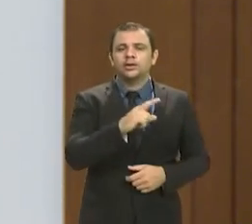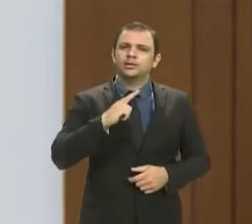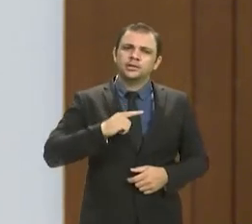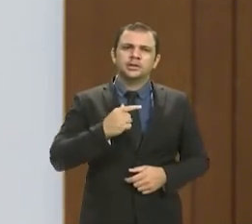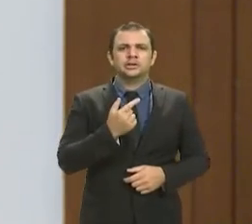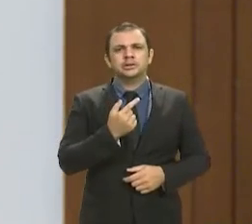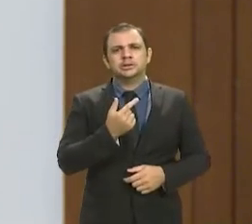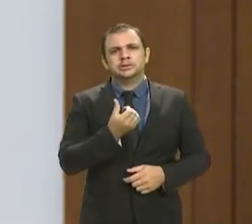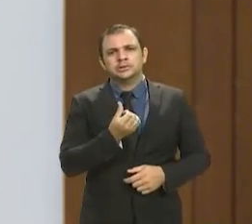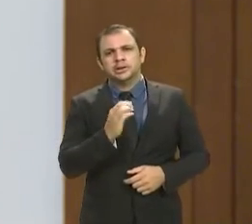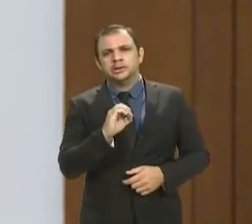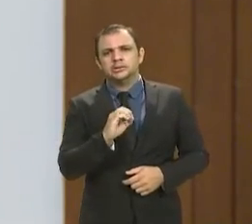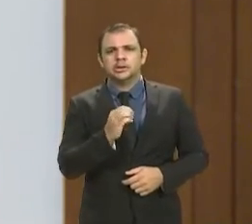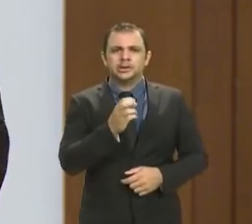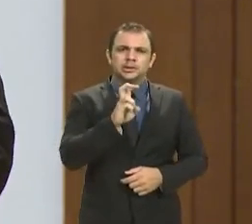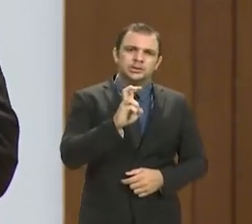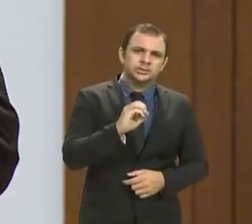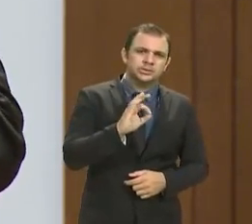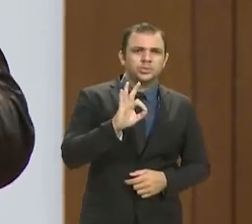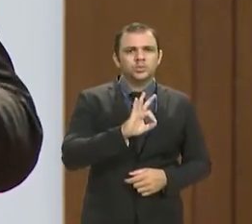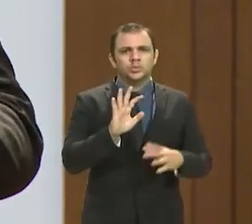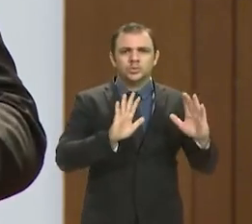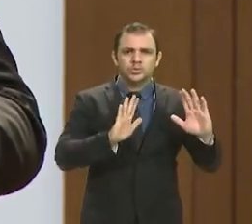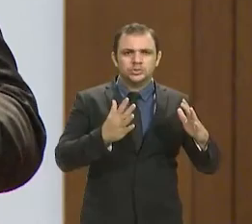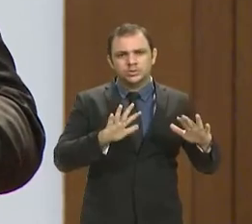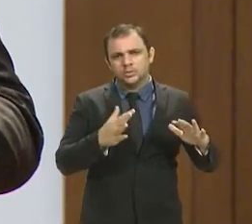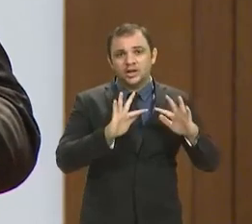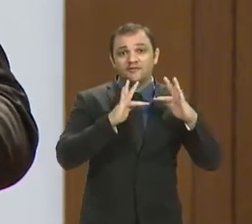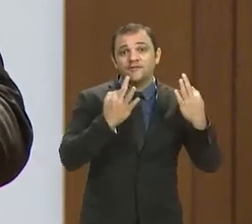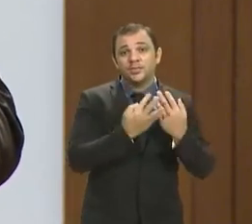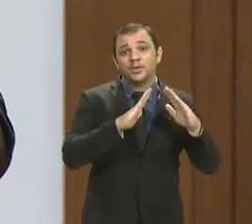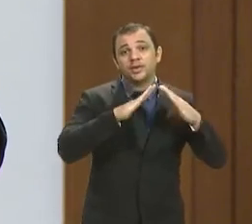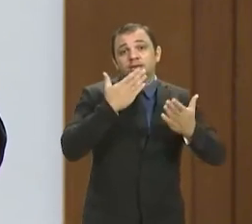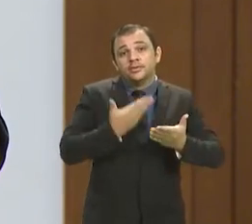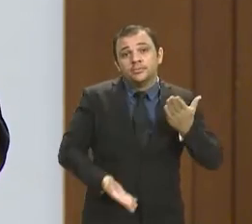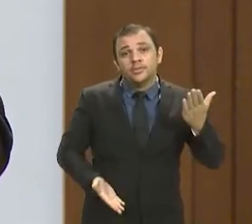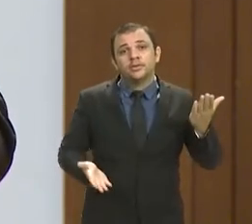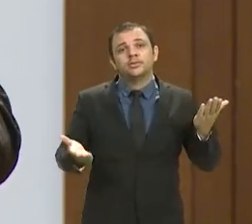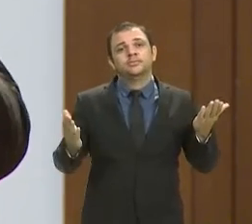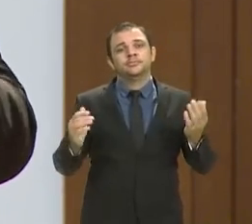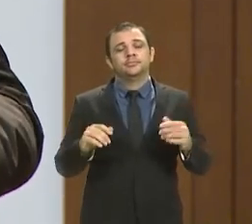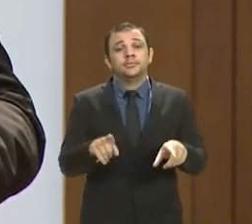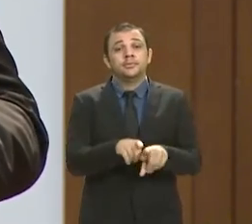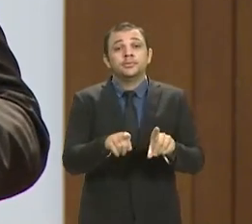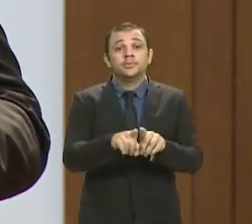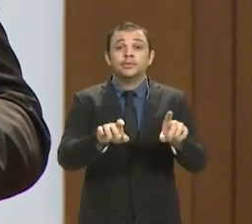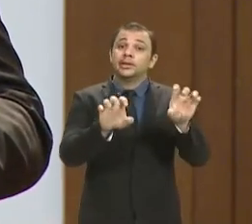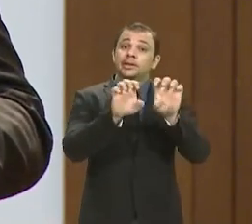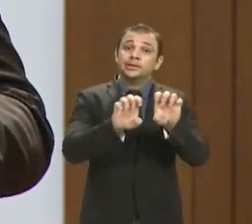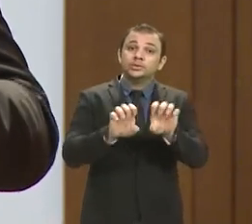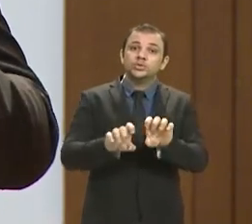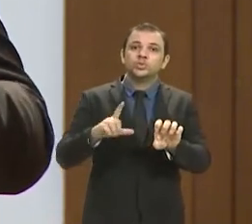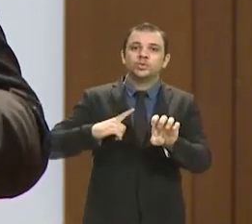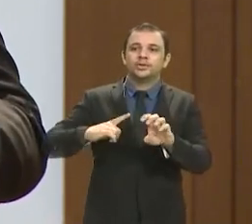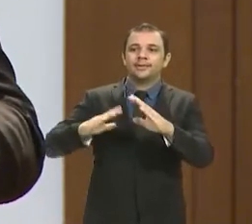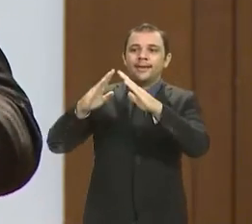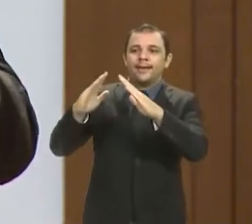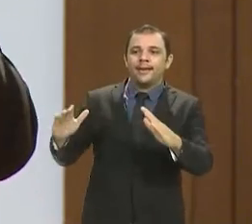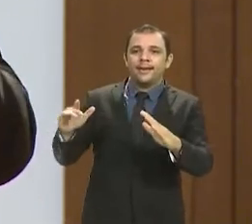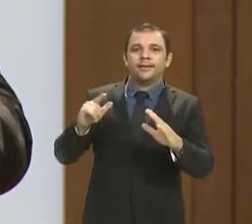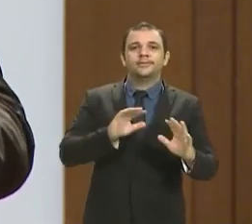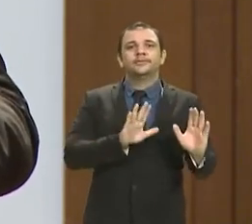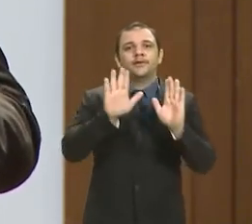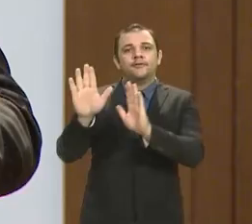famílias desabrigadas. E a estrutura também para abrigos não está sendo